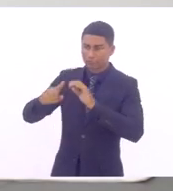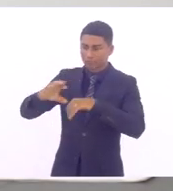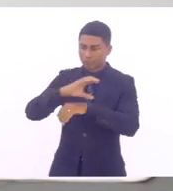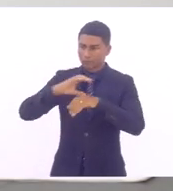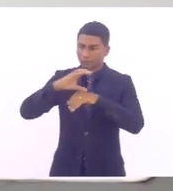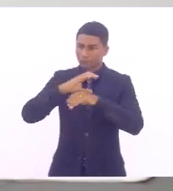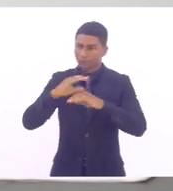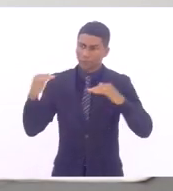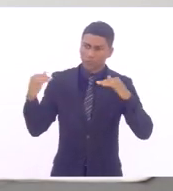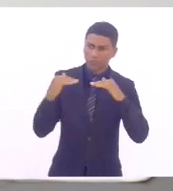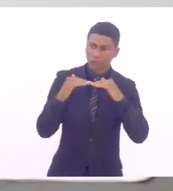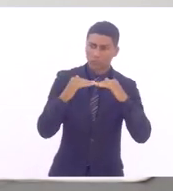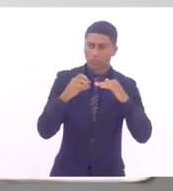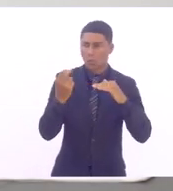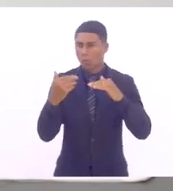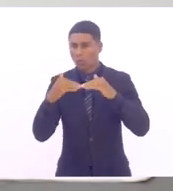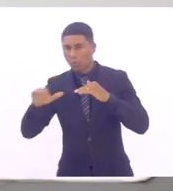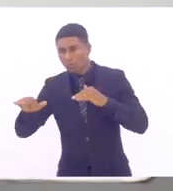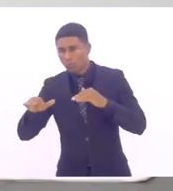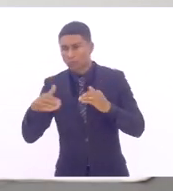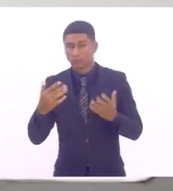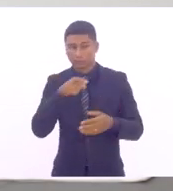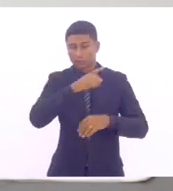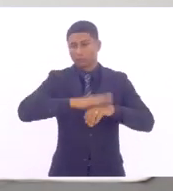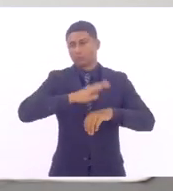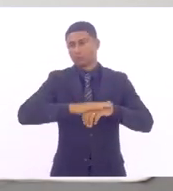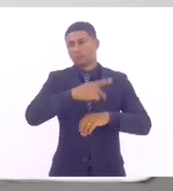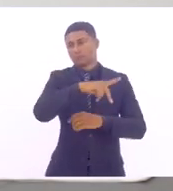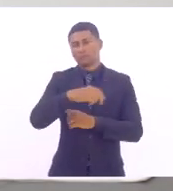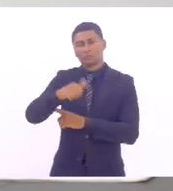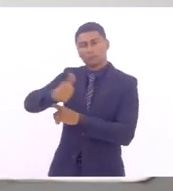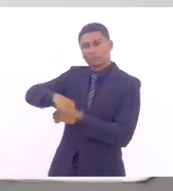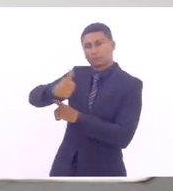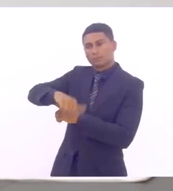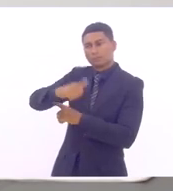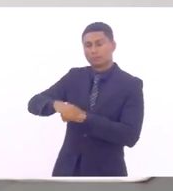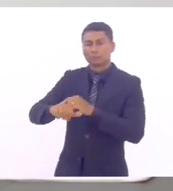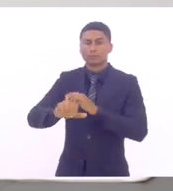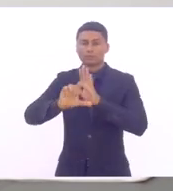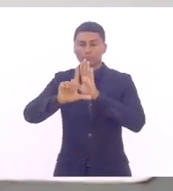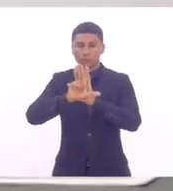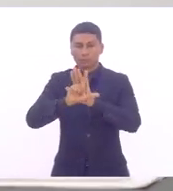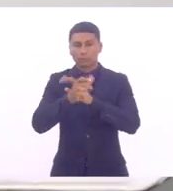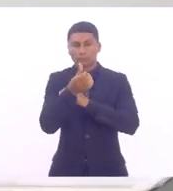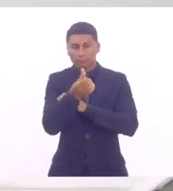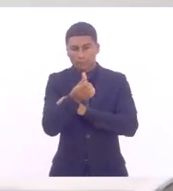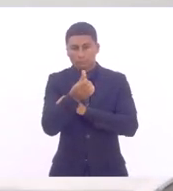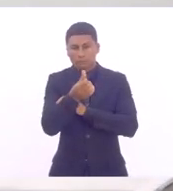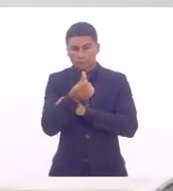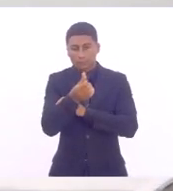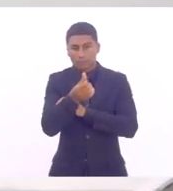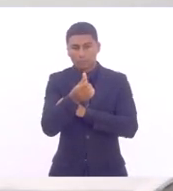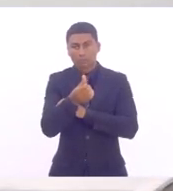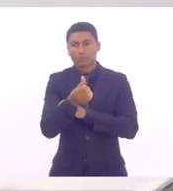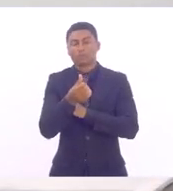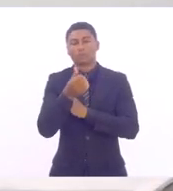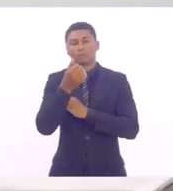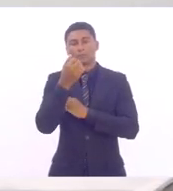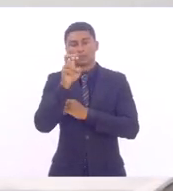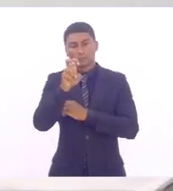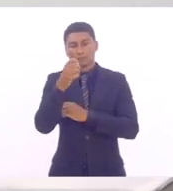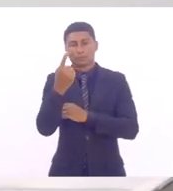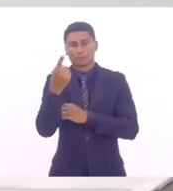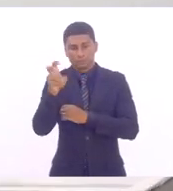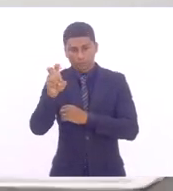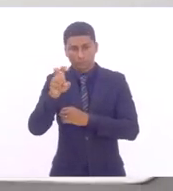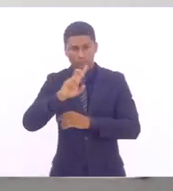né, essa avaliação se algum dispositivo que altera a 6.515 está de acordo com o que a Constituição Federal estabelece